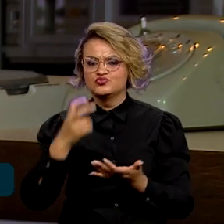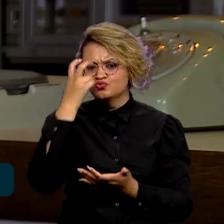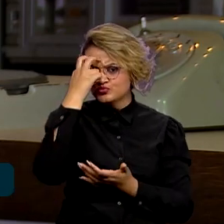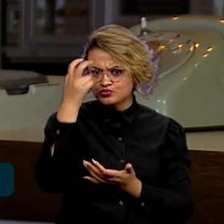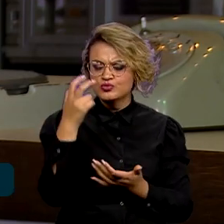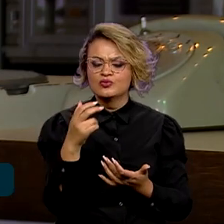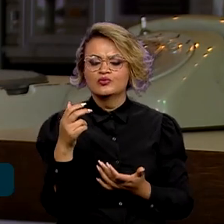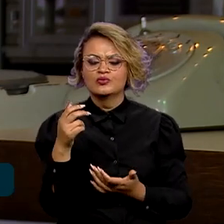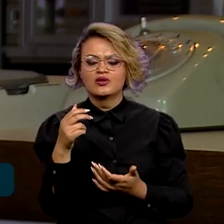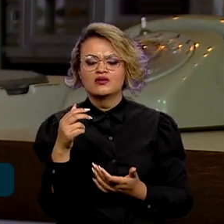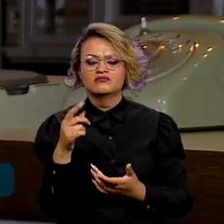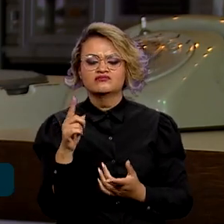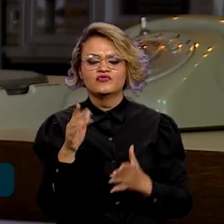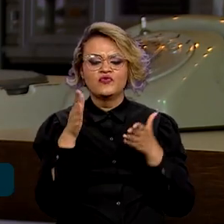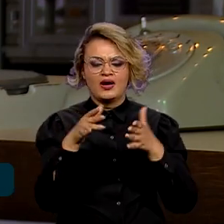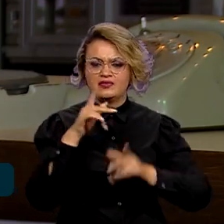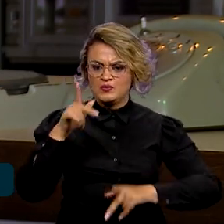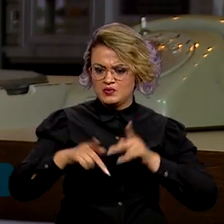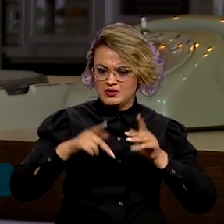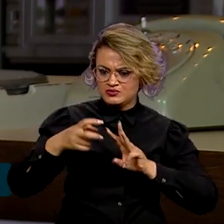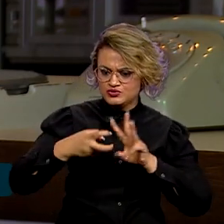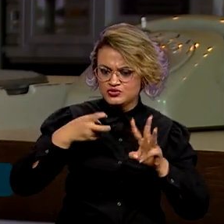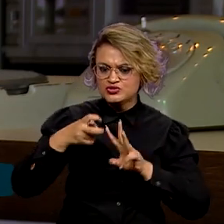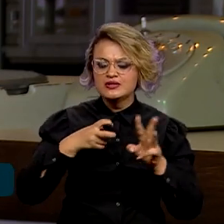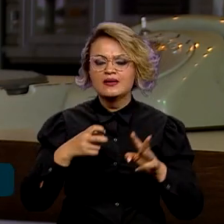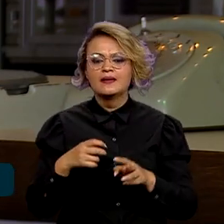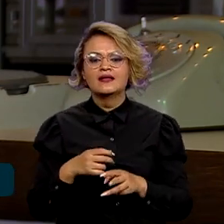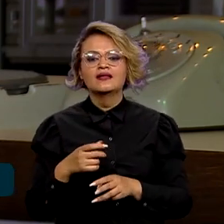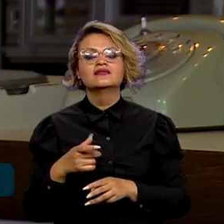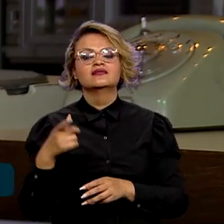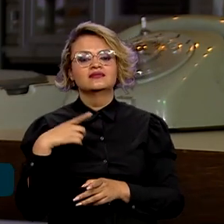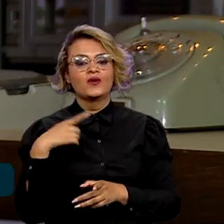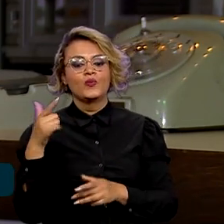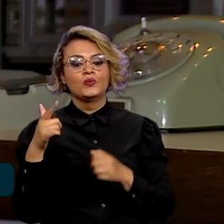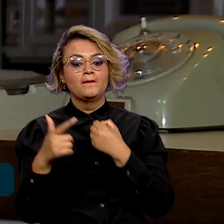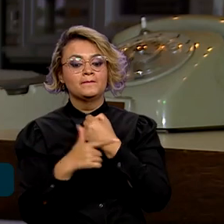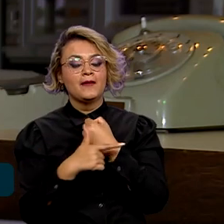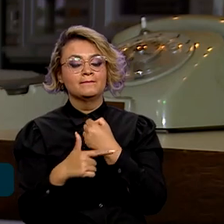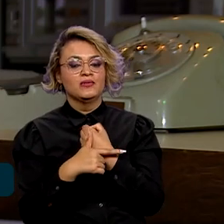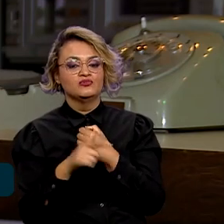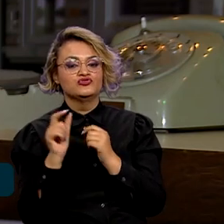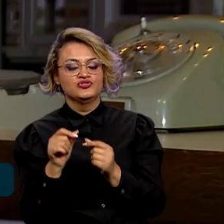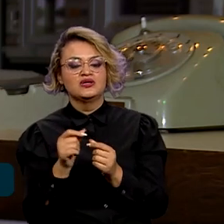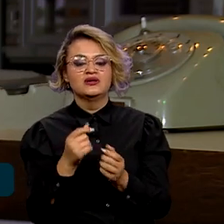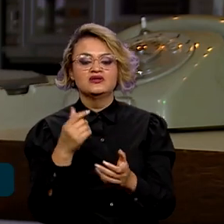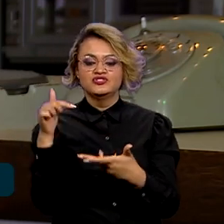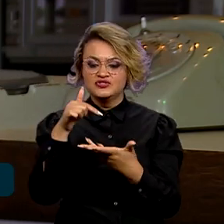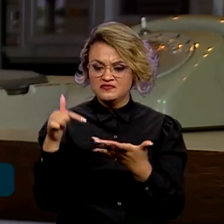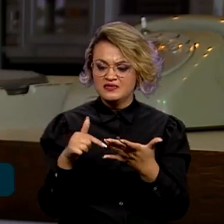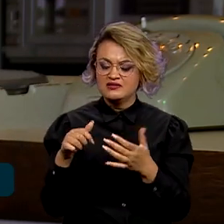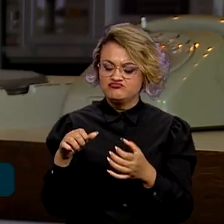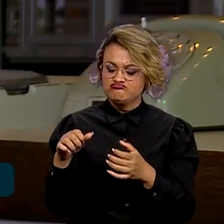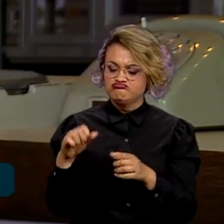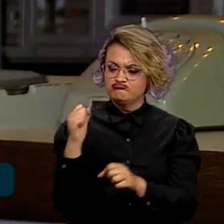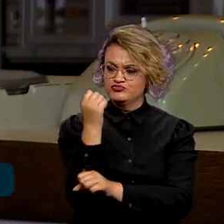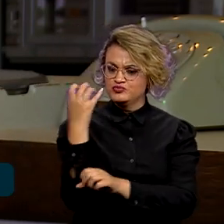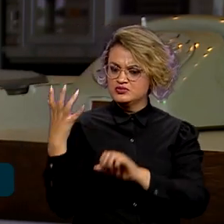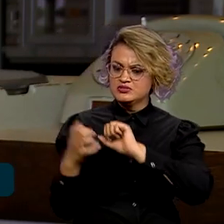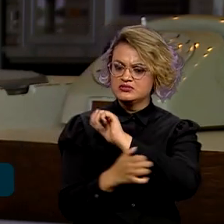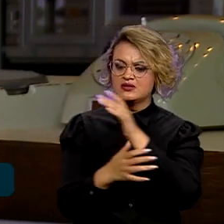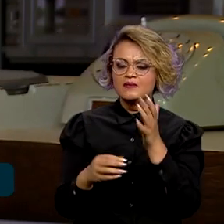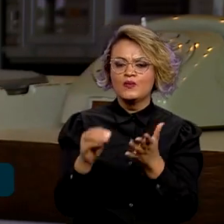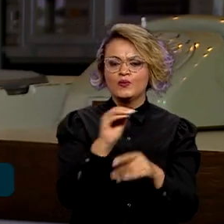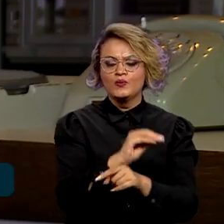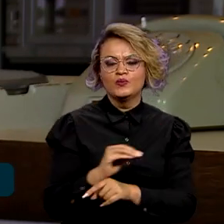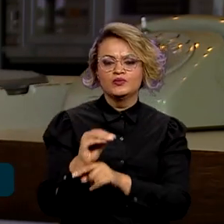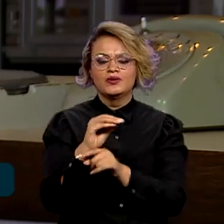cultural, em função dos povos indígenas, tem o papel de prestar serviços ecossistêmicos para